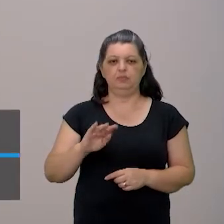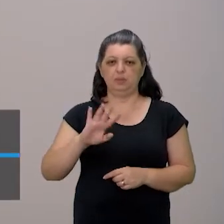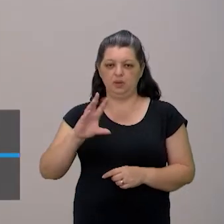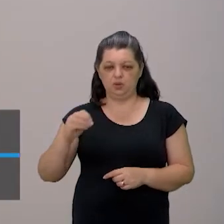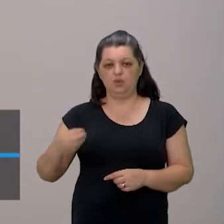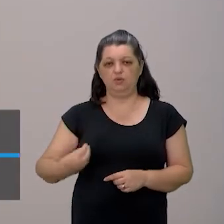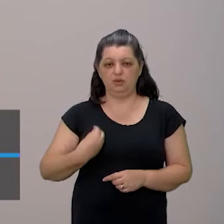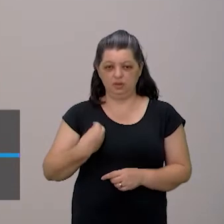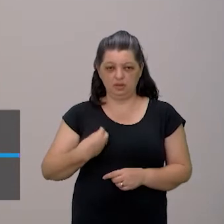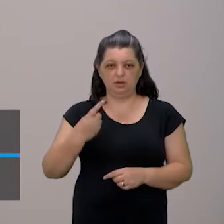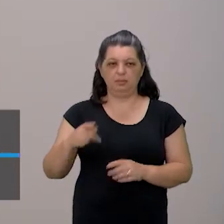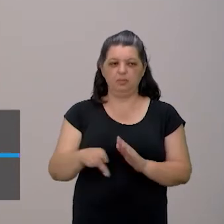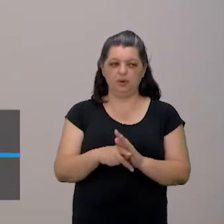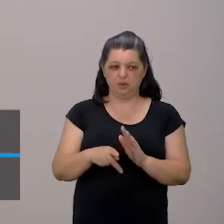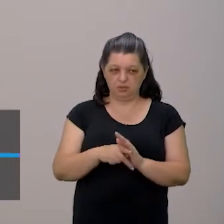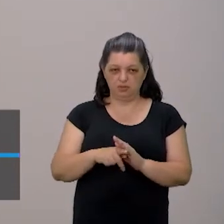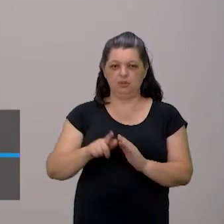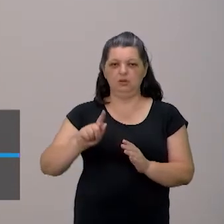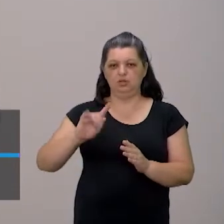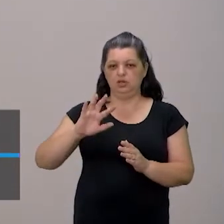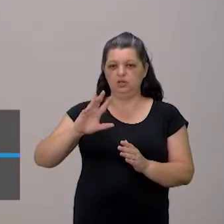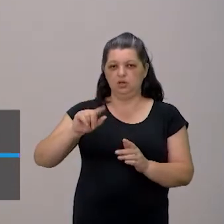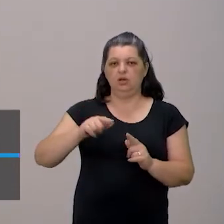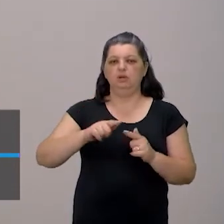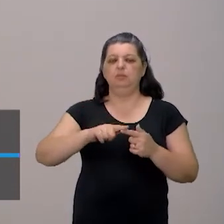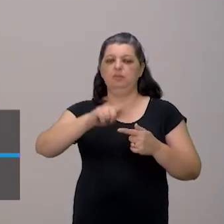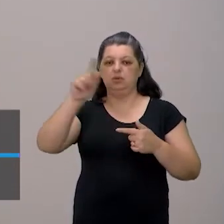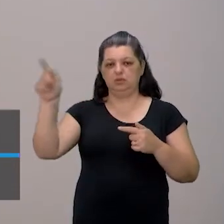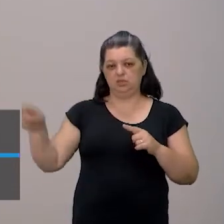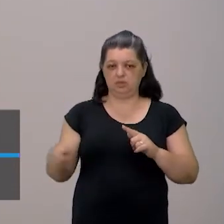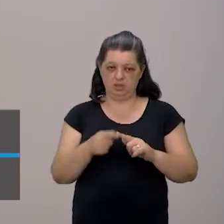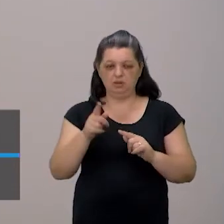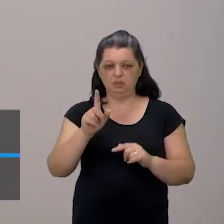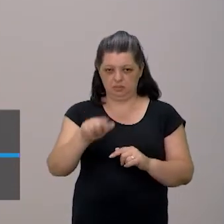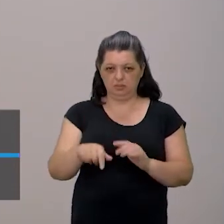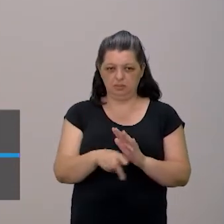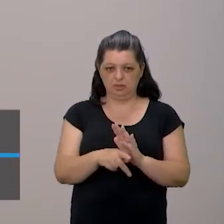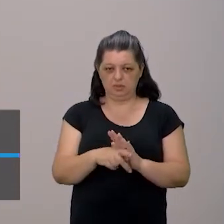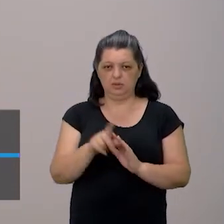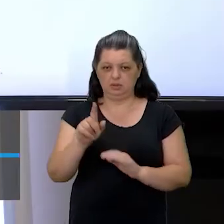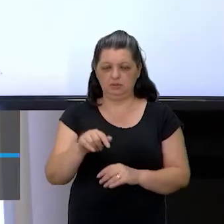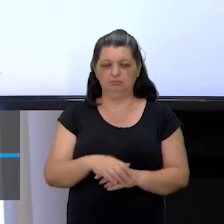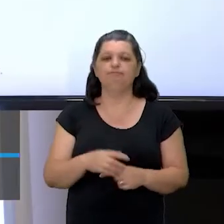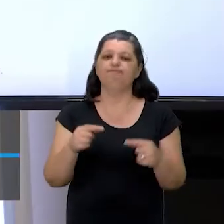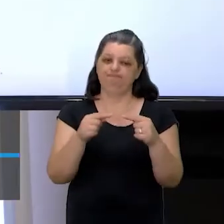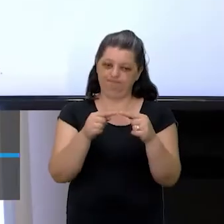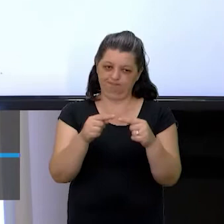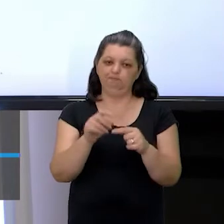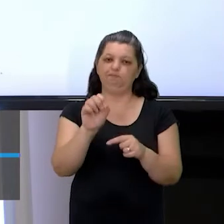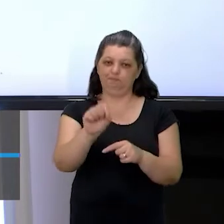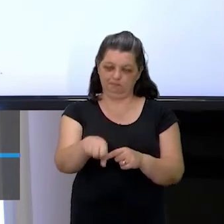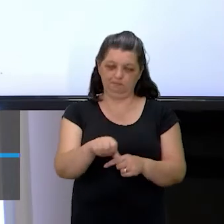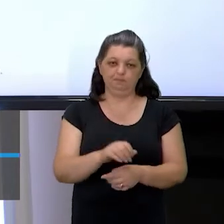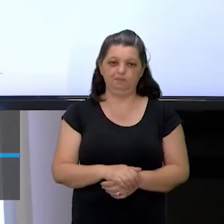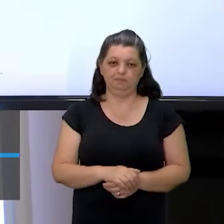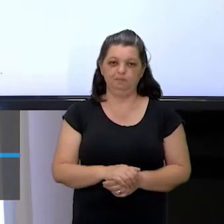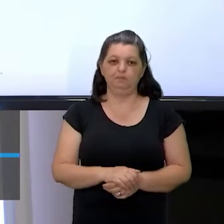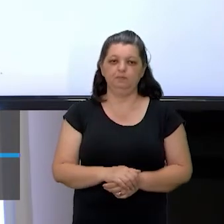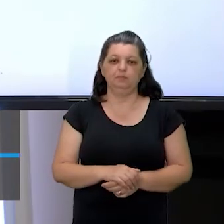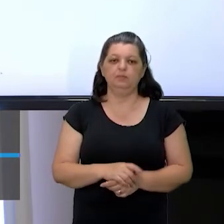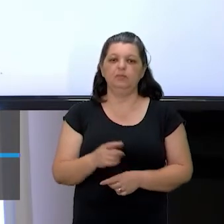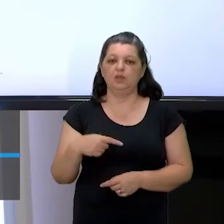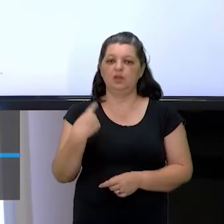aí que está sempre se transformando na terra, sempre né? Tem a ver com isso aí, né? Sim, tem tudo a ver, Giba, né? Os nossos alunos